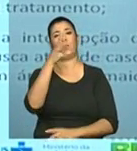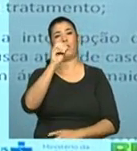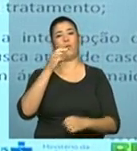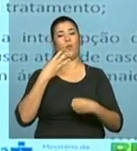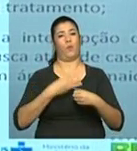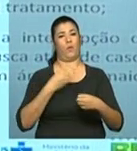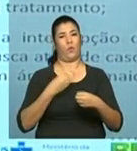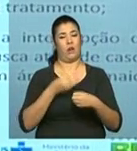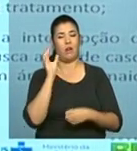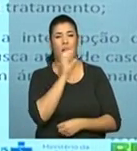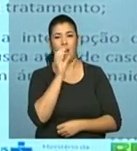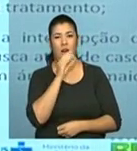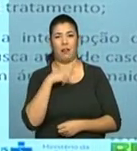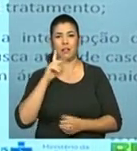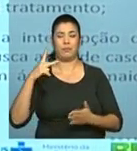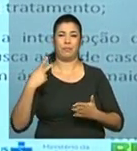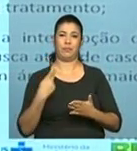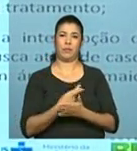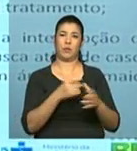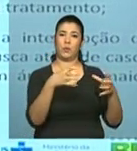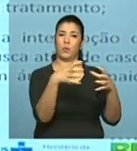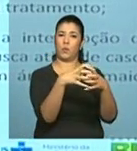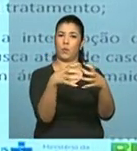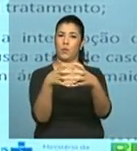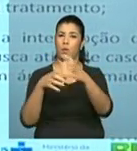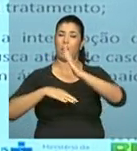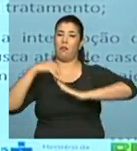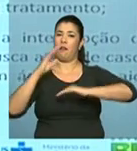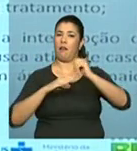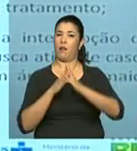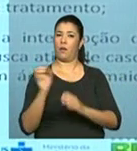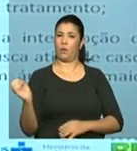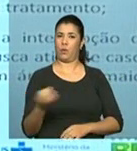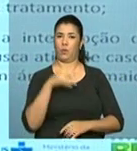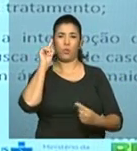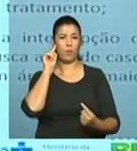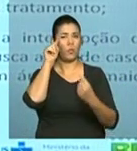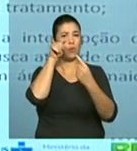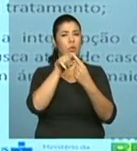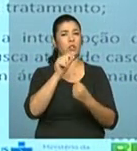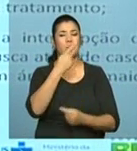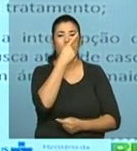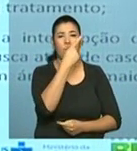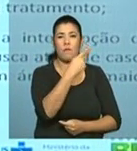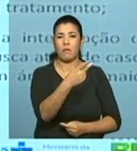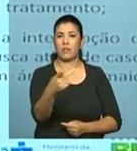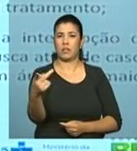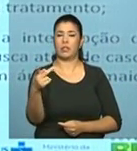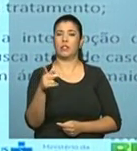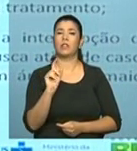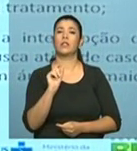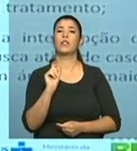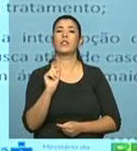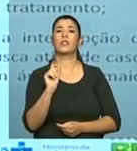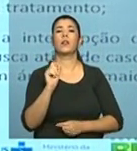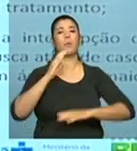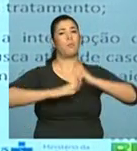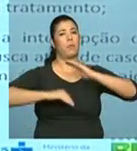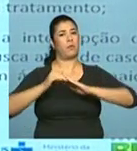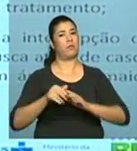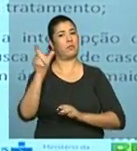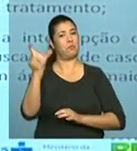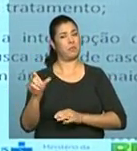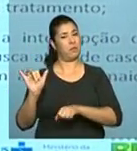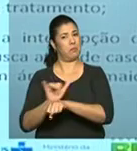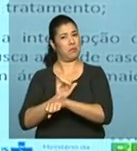em curso um conjunto de ações inovadoras que prevê a visita de profissionais da